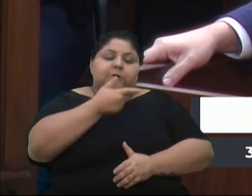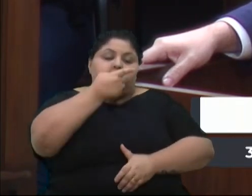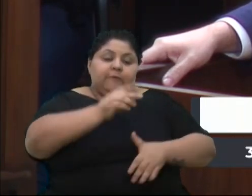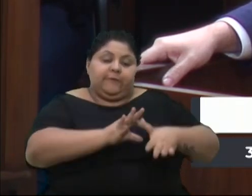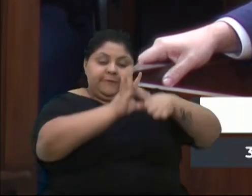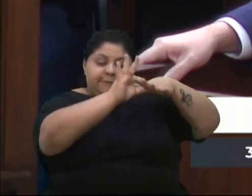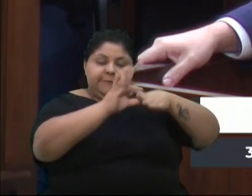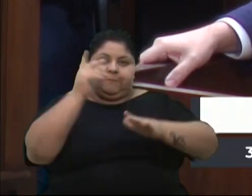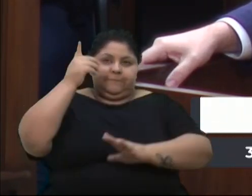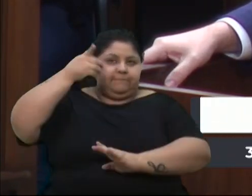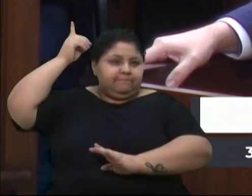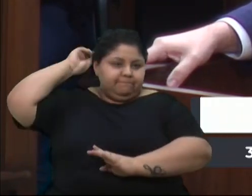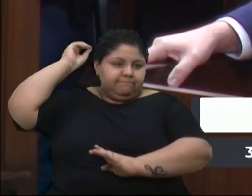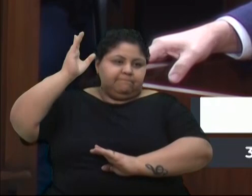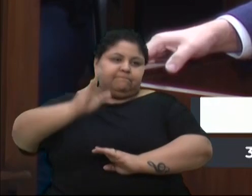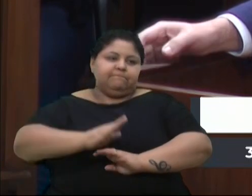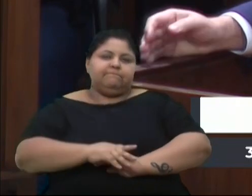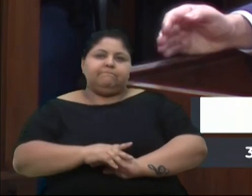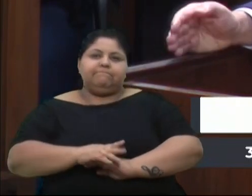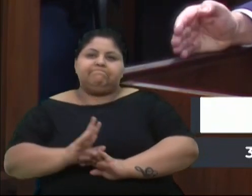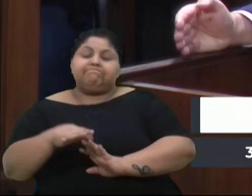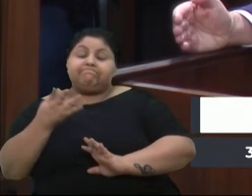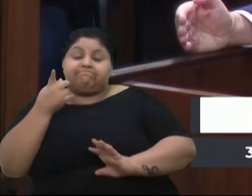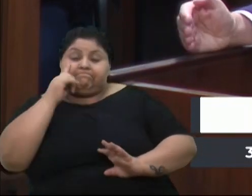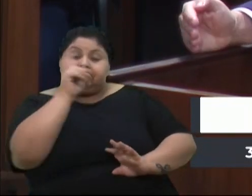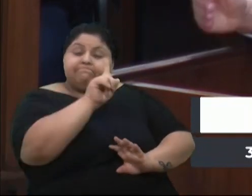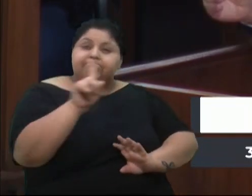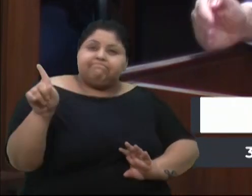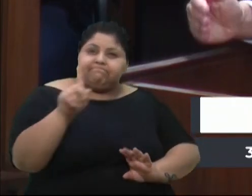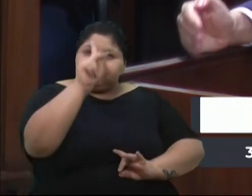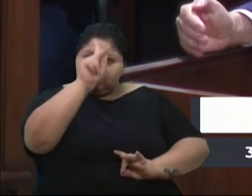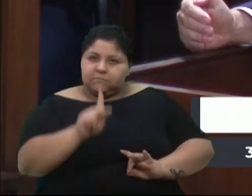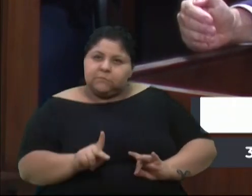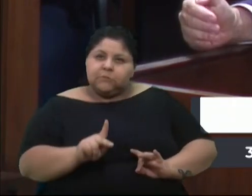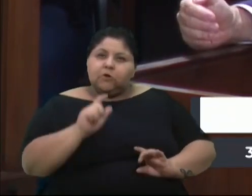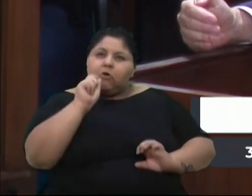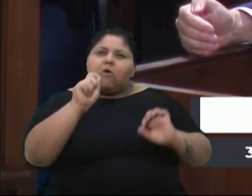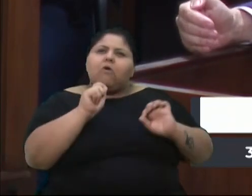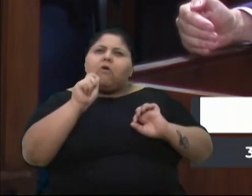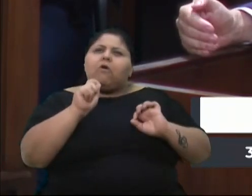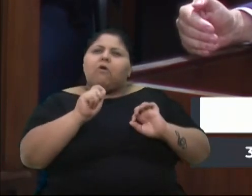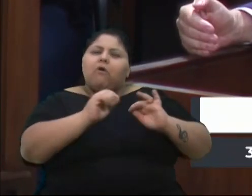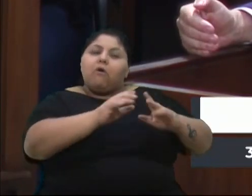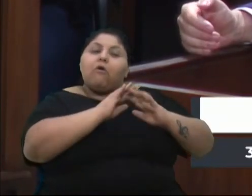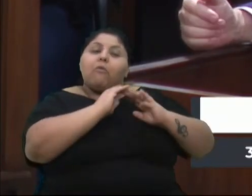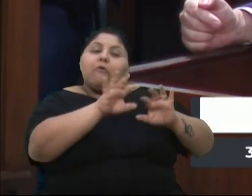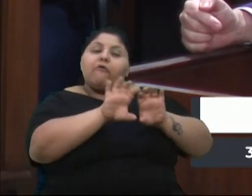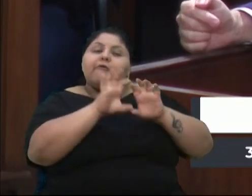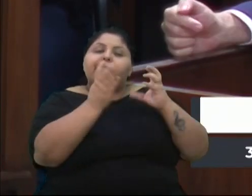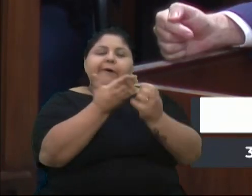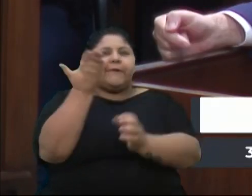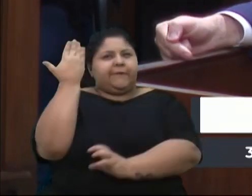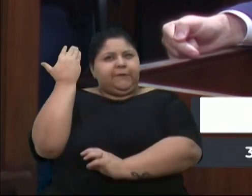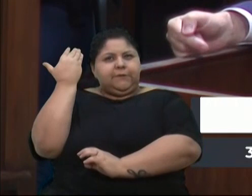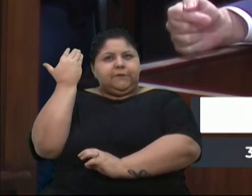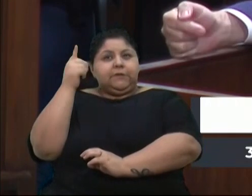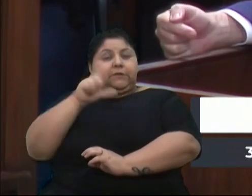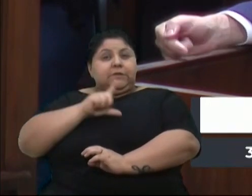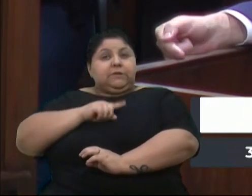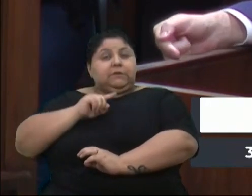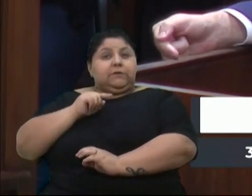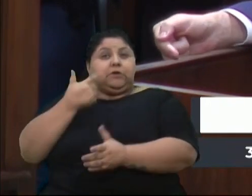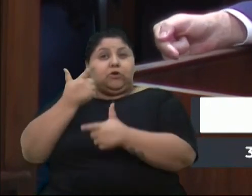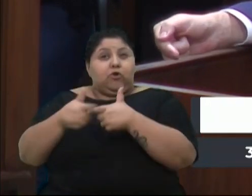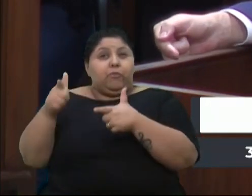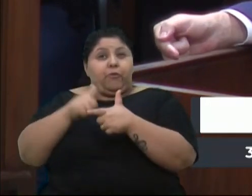presidente. Então, vejam vocês a situação que estava o movimento comunitário naquela época, inclusive com o risco de perder a sede